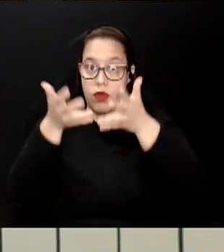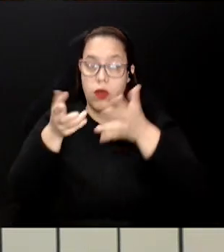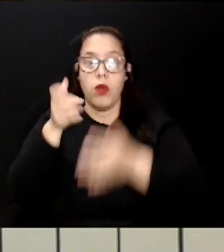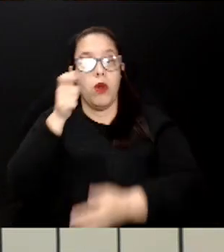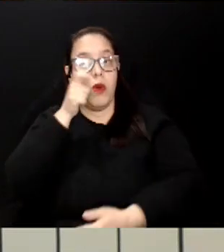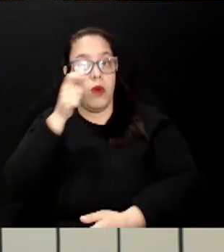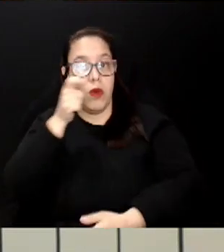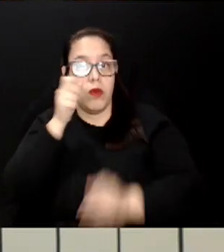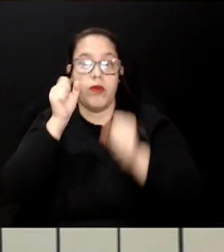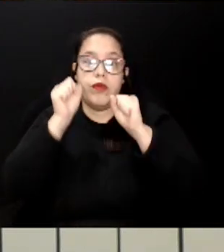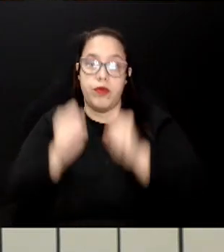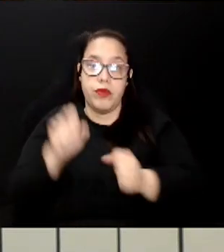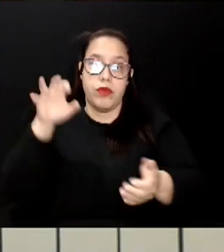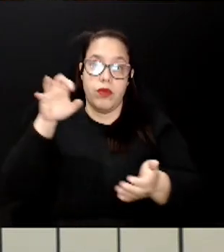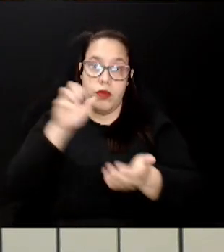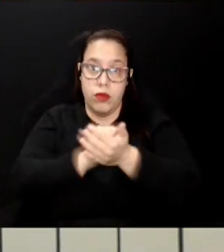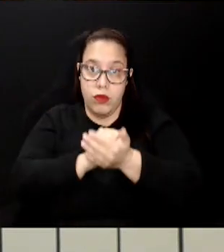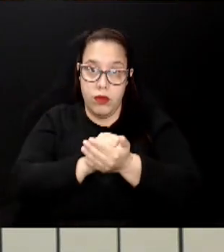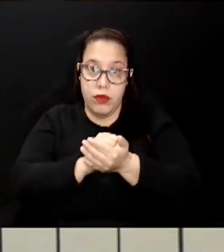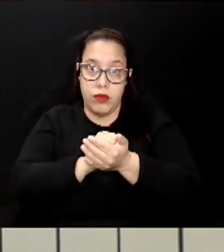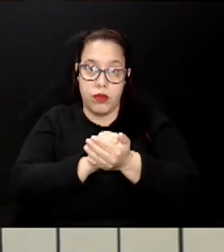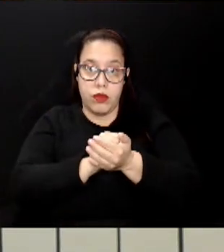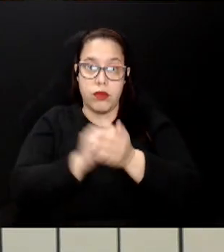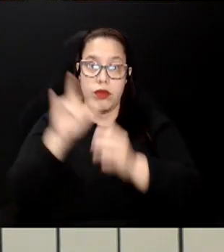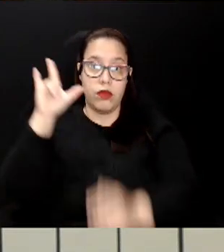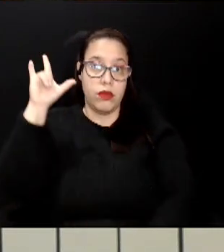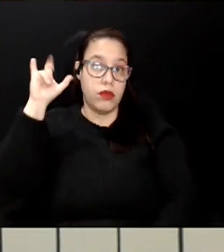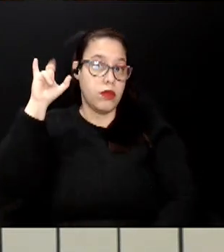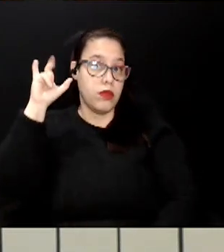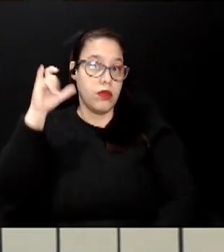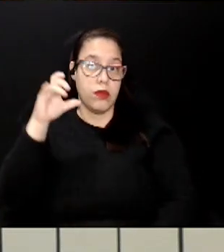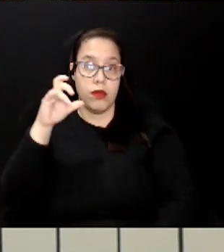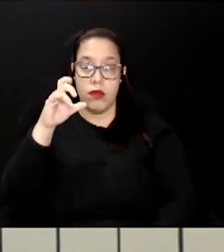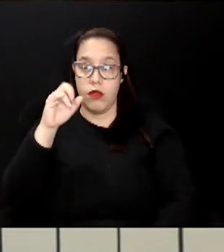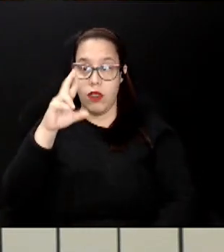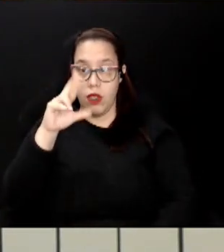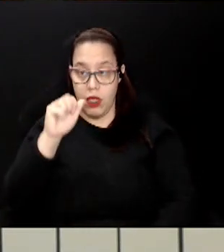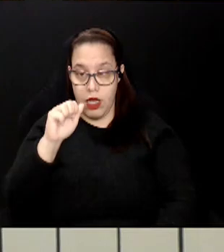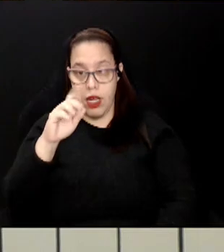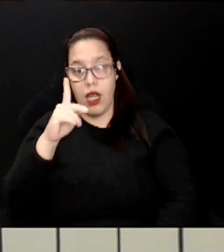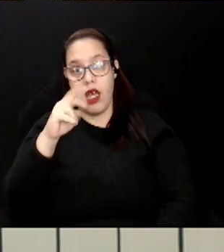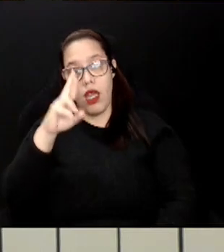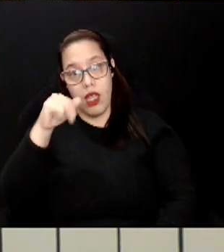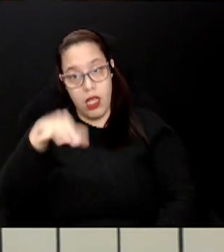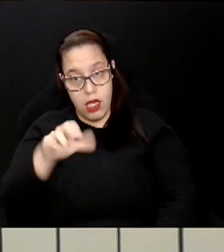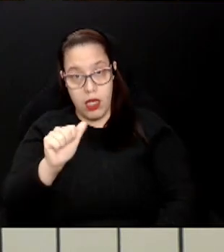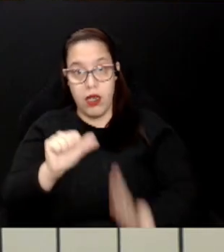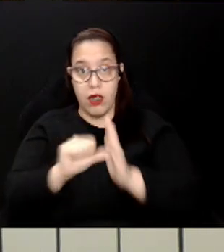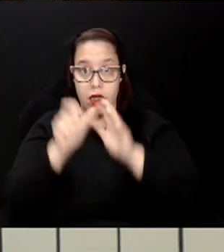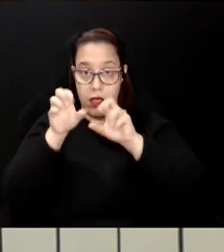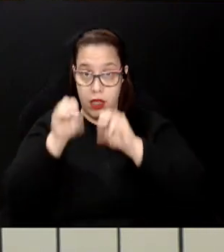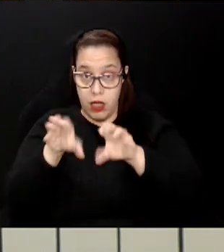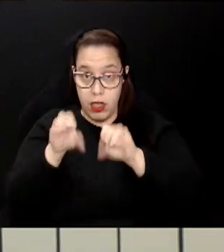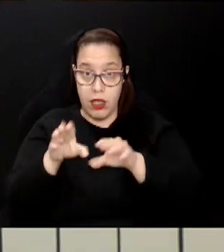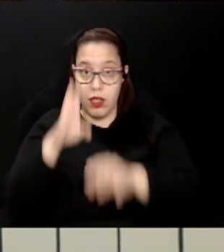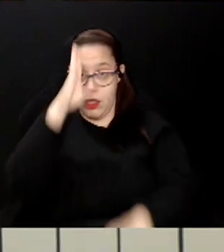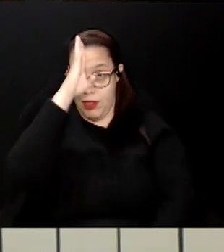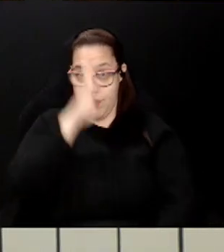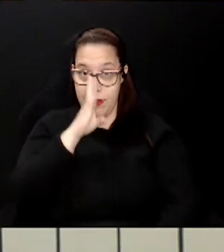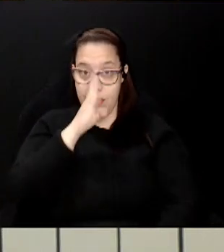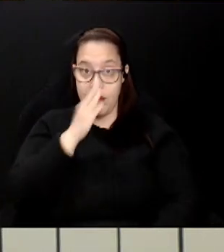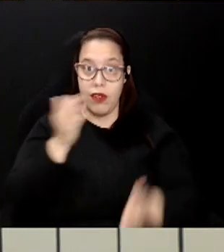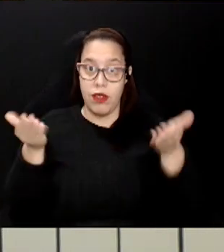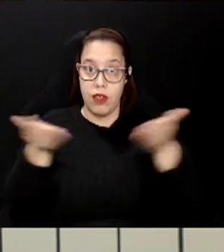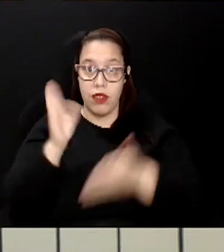se inscrever pelo Instagram Cara Catarina. A primeira aula gratuita acontece já amanhã,